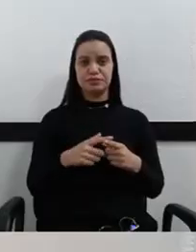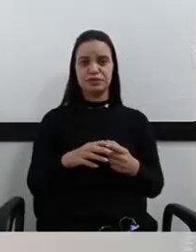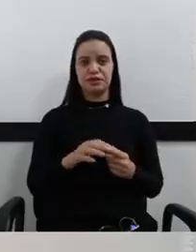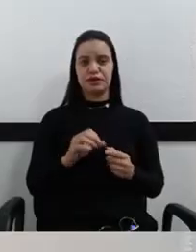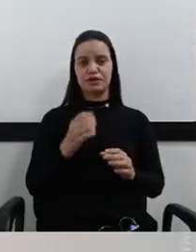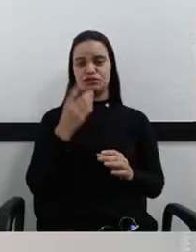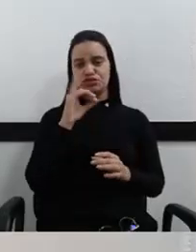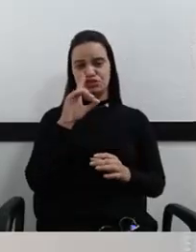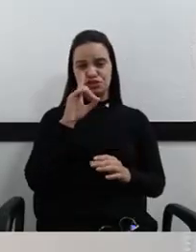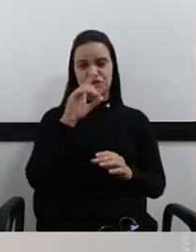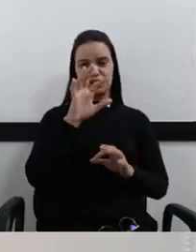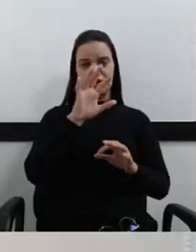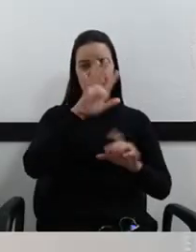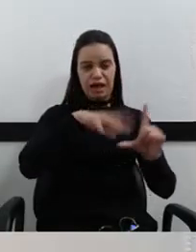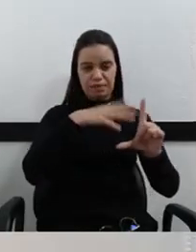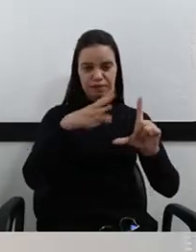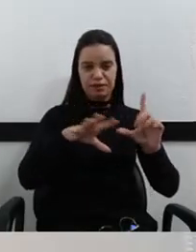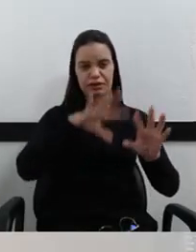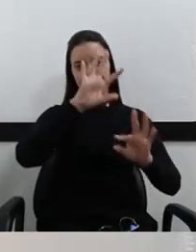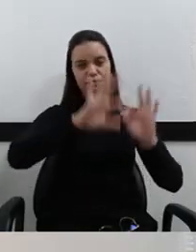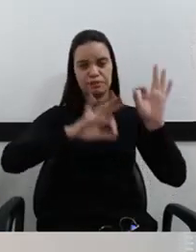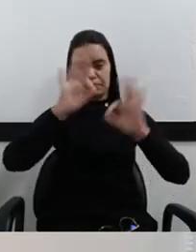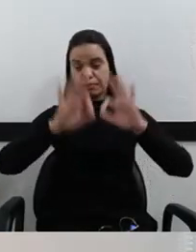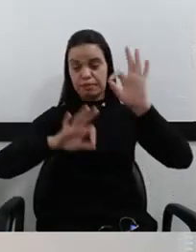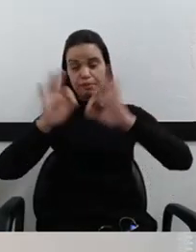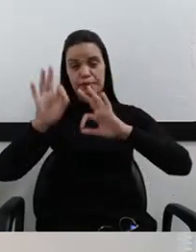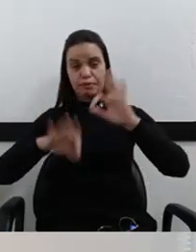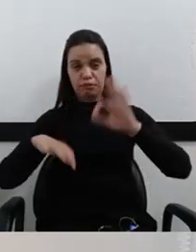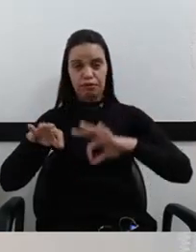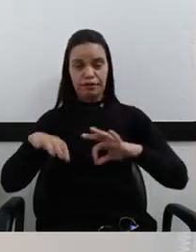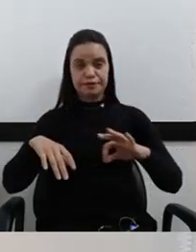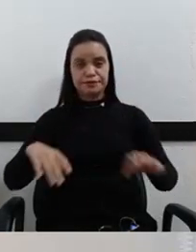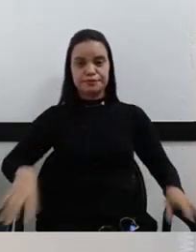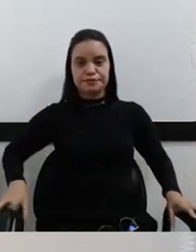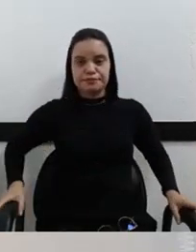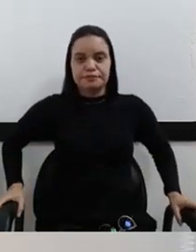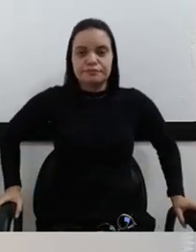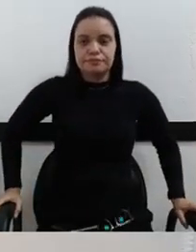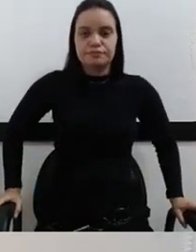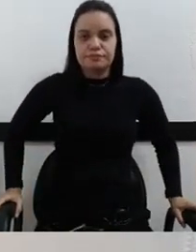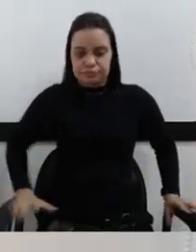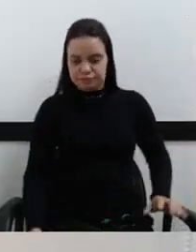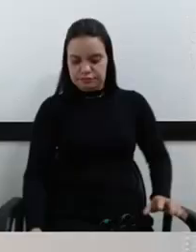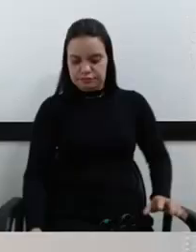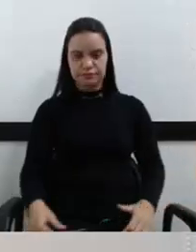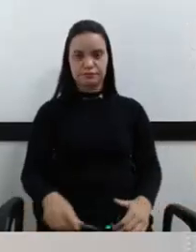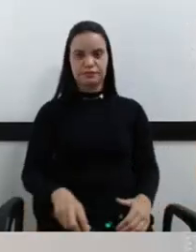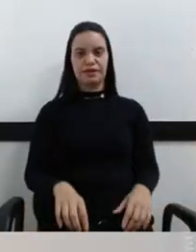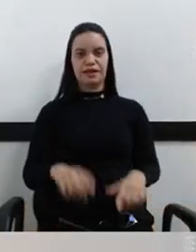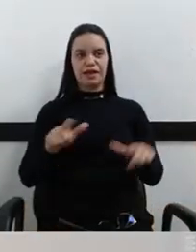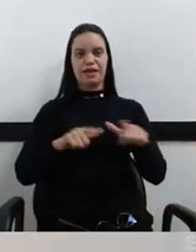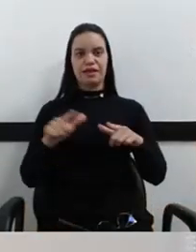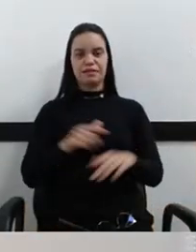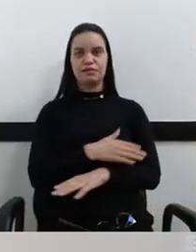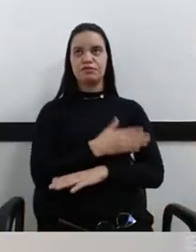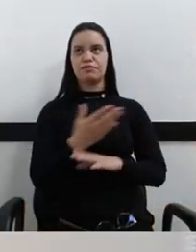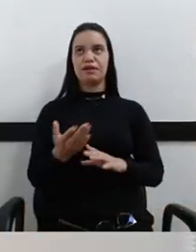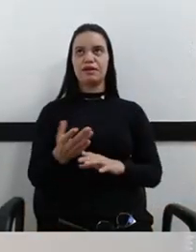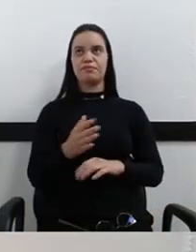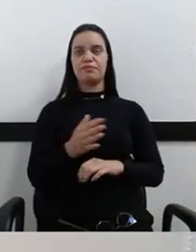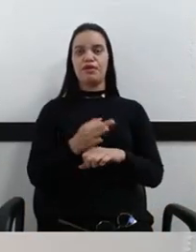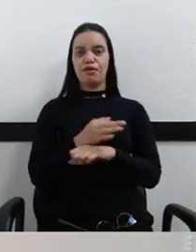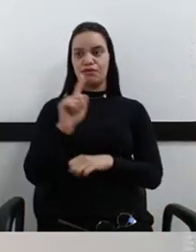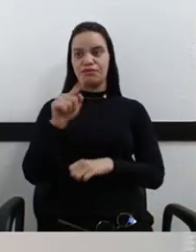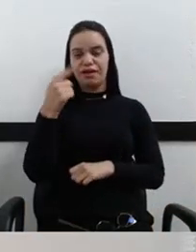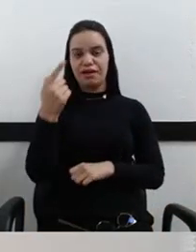dias, indefinindo os dias, e achando o dia para lançar, e não sei o que e tal. Ele sacaneia o defensor que, por exemplo, trabalha dobrado esse mês para tirar férias no seguinte, que